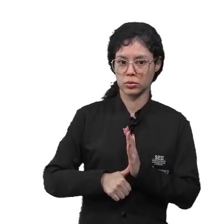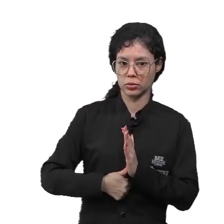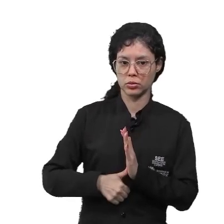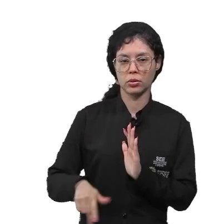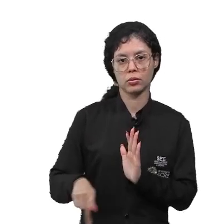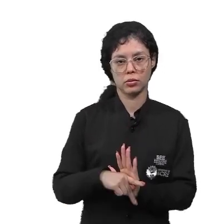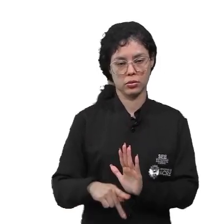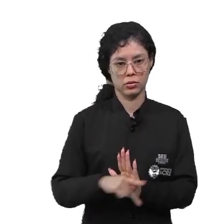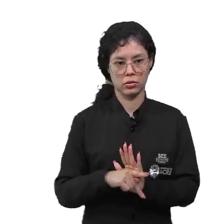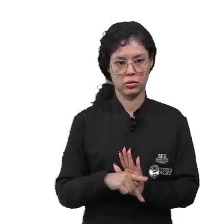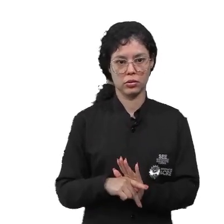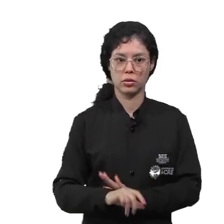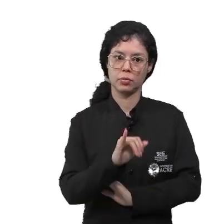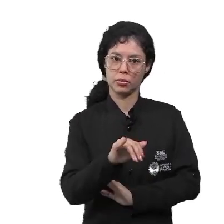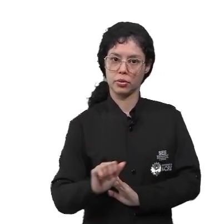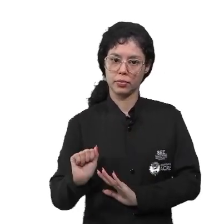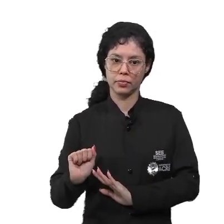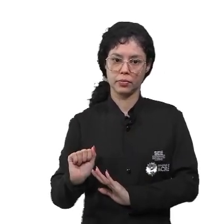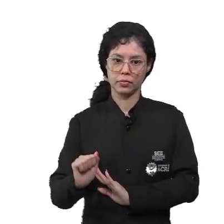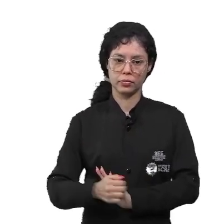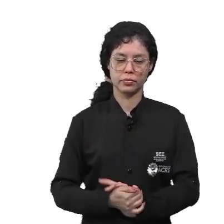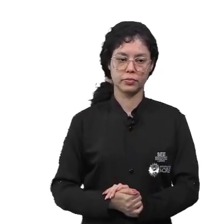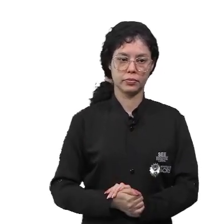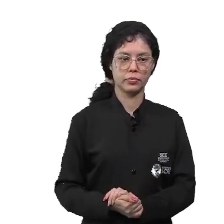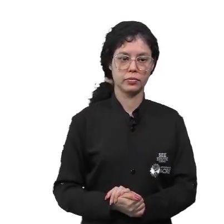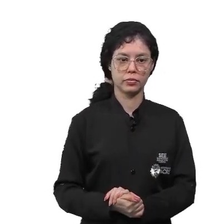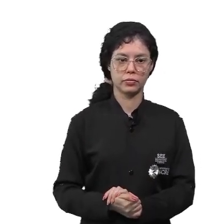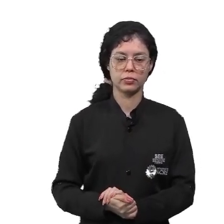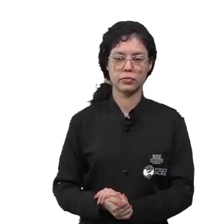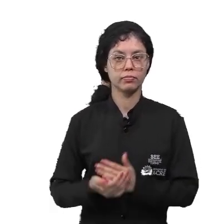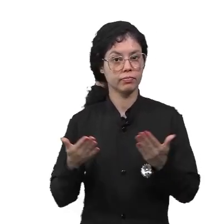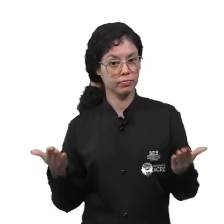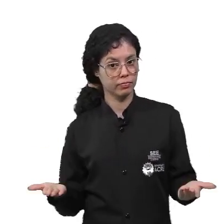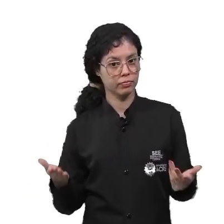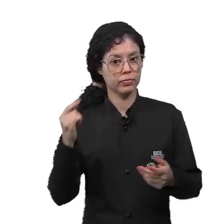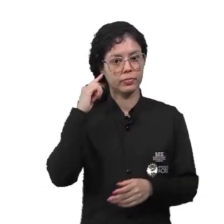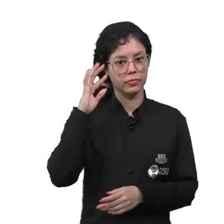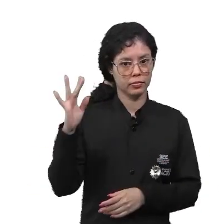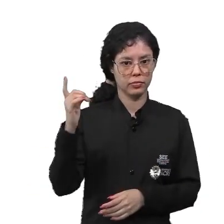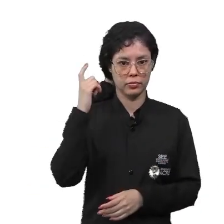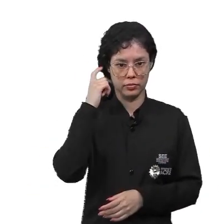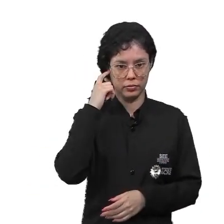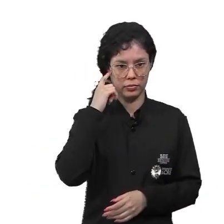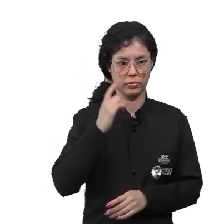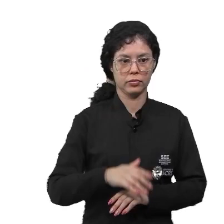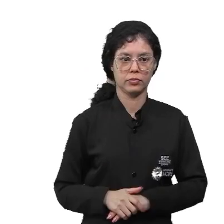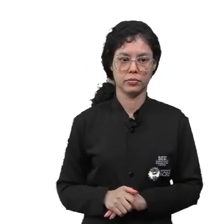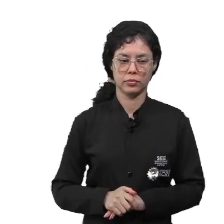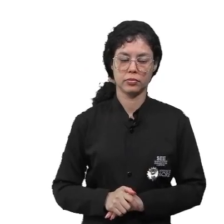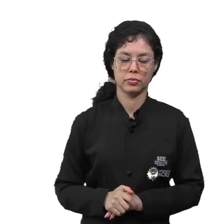identidade para a inteligência artificial? É uma reflexão filosófica.